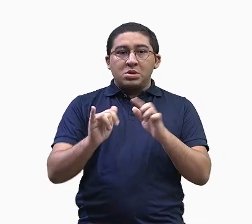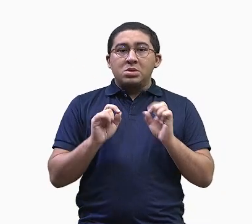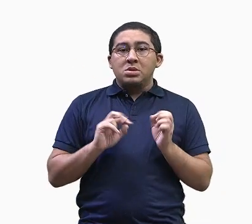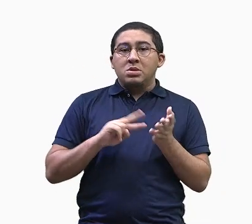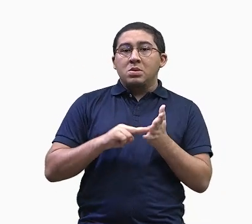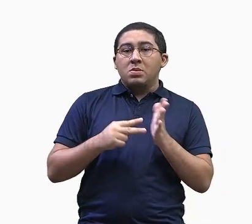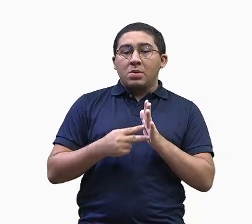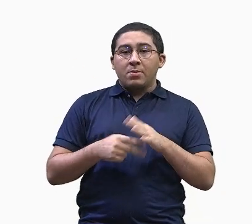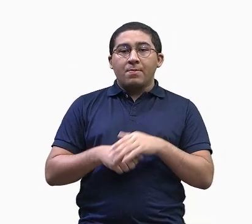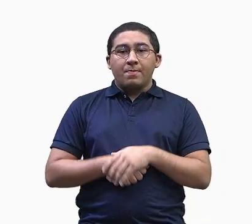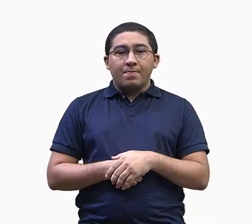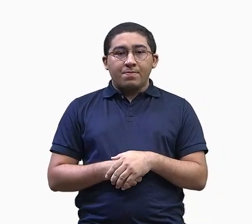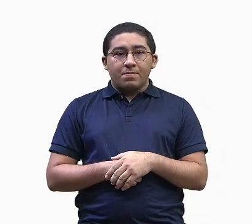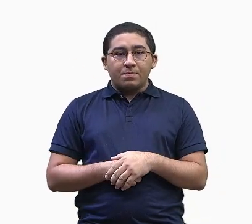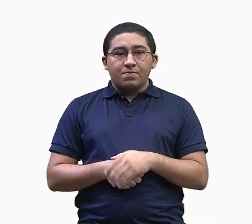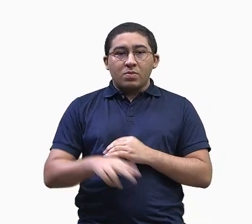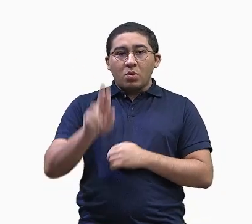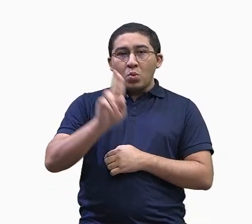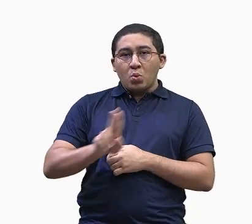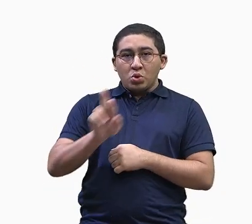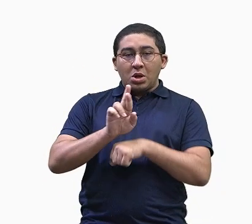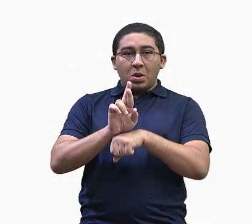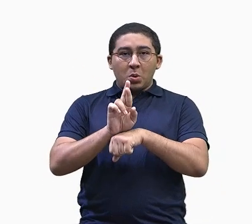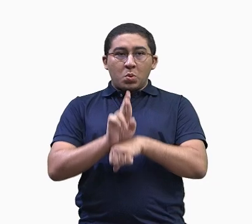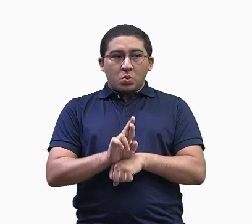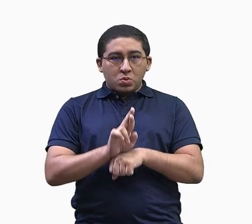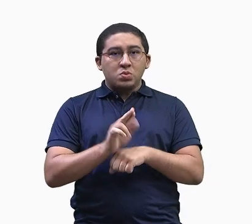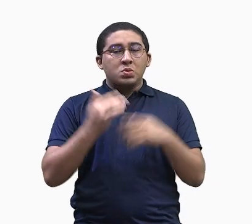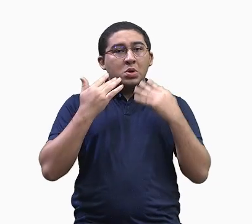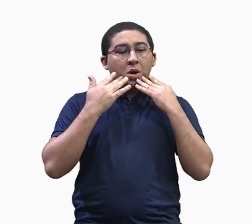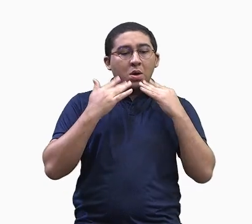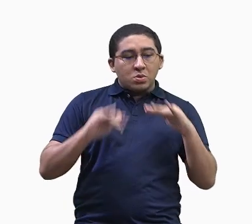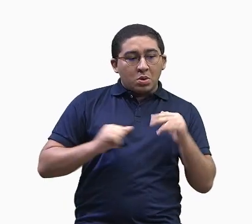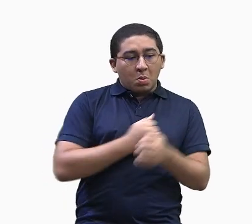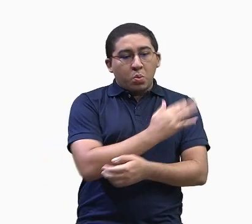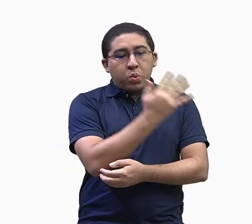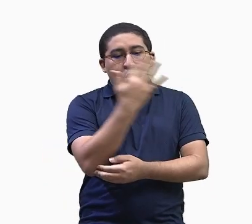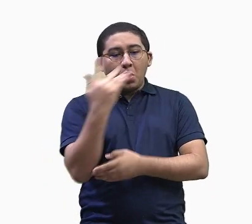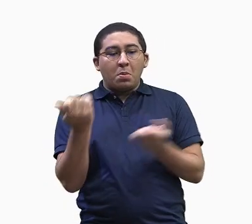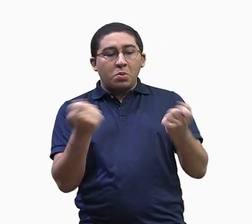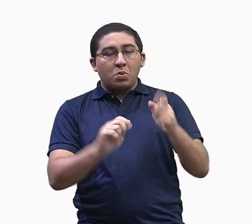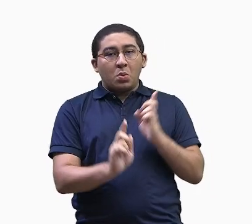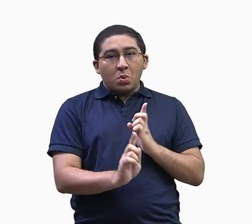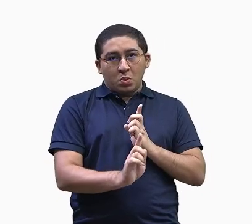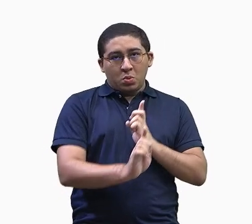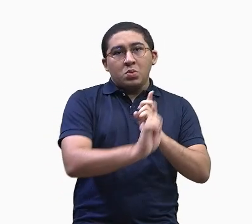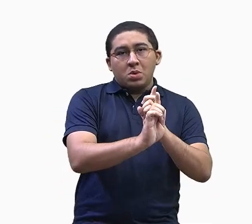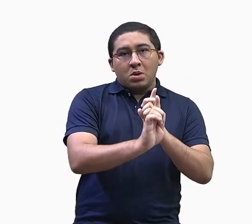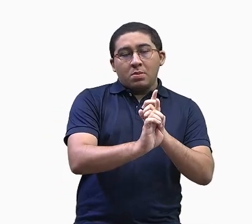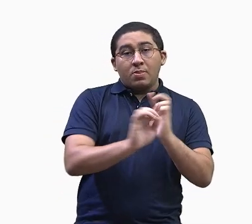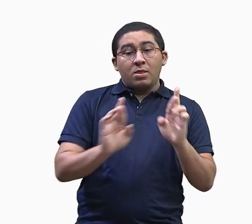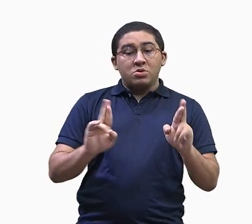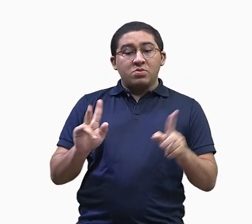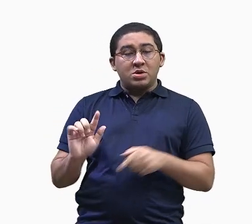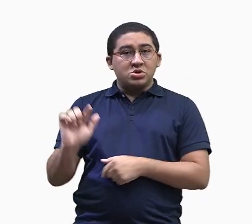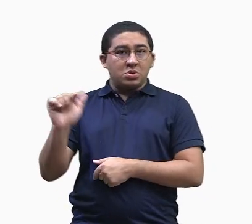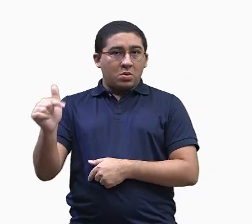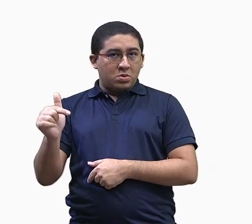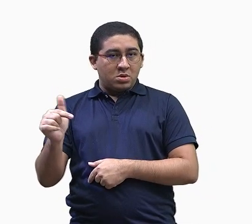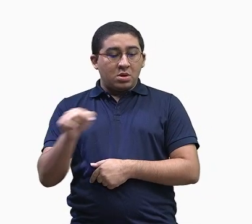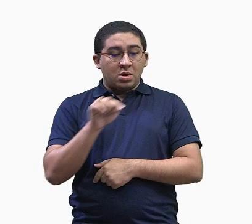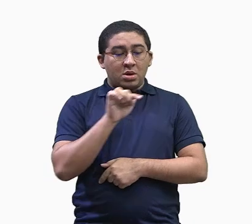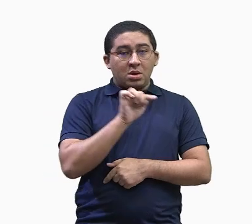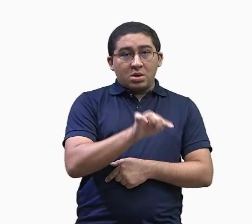vão utilizar recursos da natureza, né? Aqueles recursos, diferentemente das fontes de energia renovável,